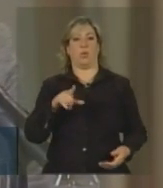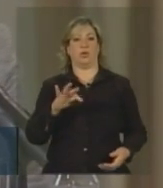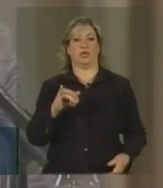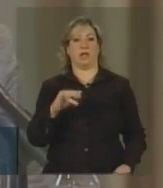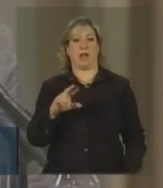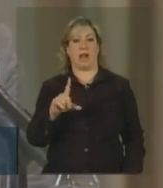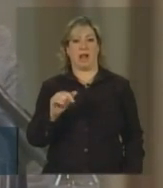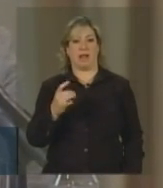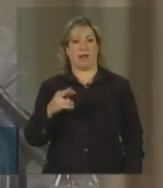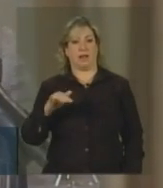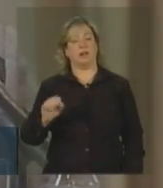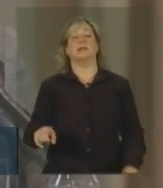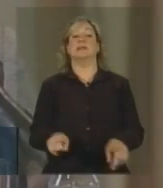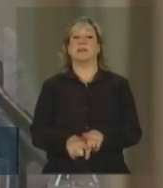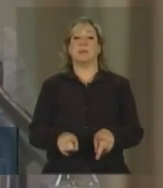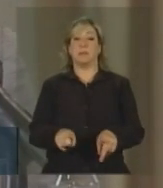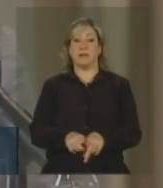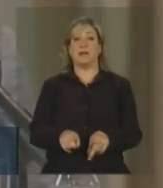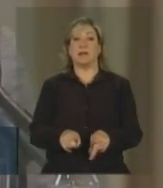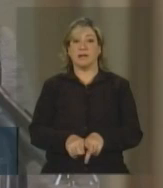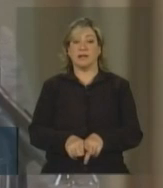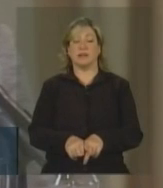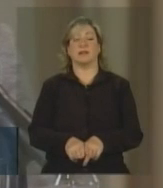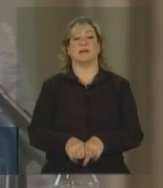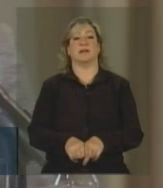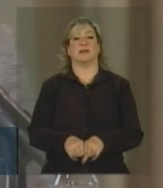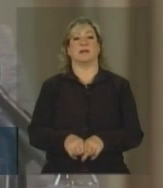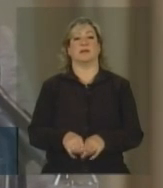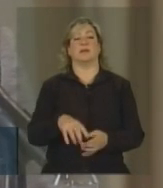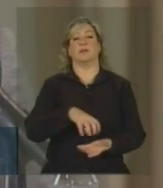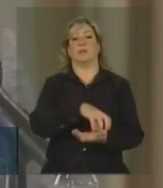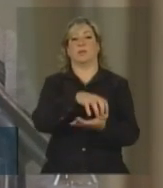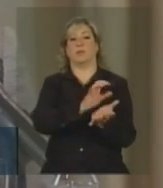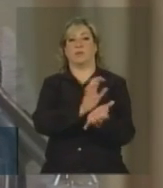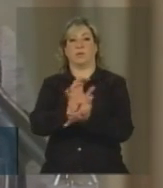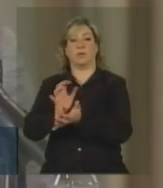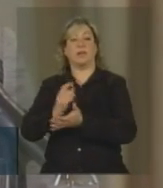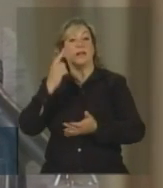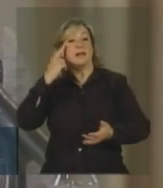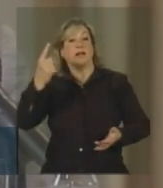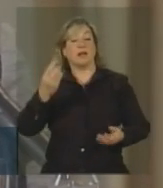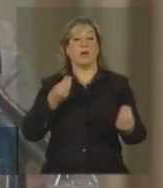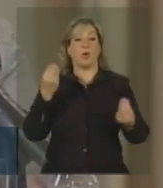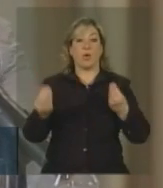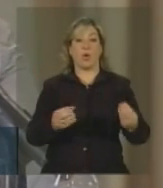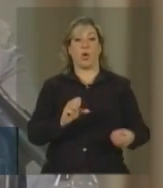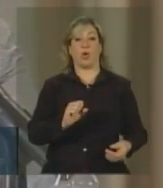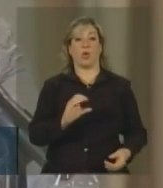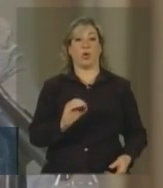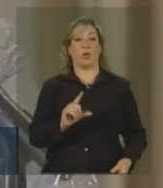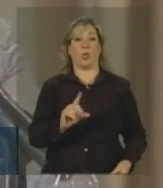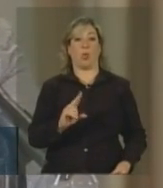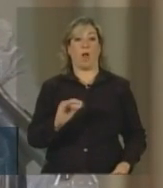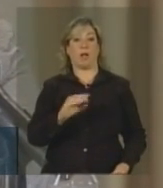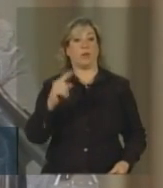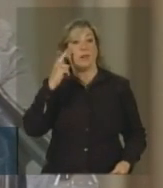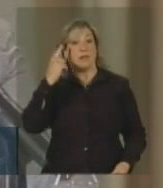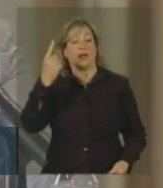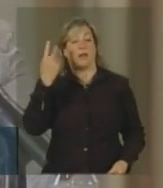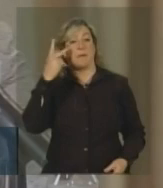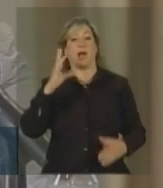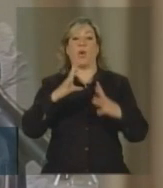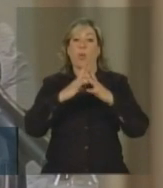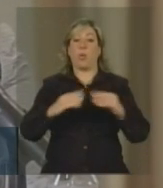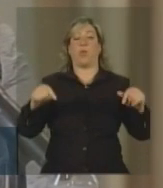também, quanto a configuração das soluções para a saída